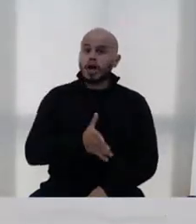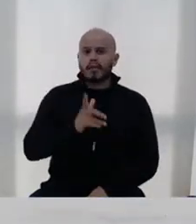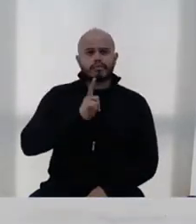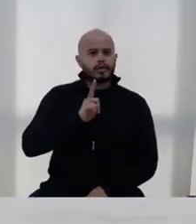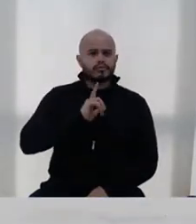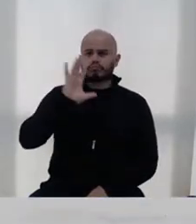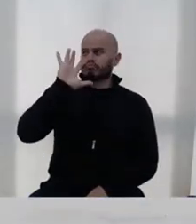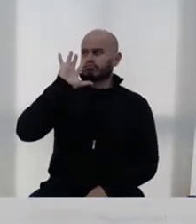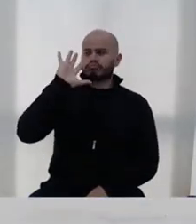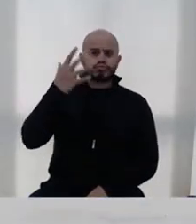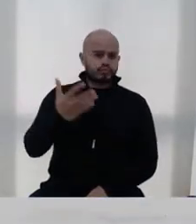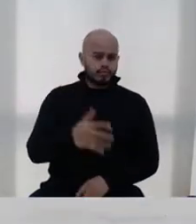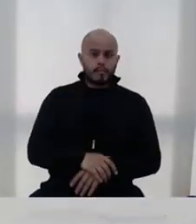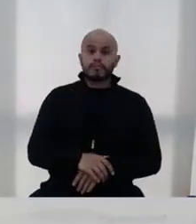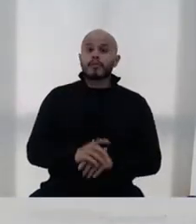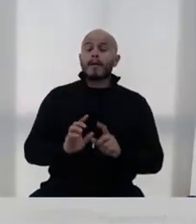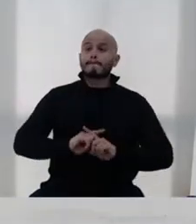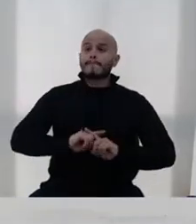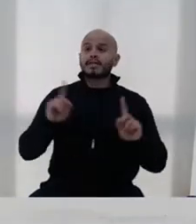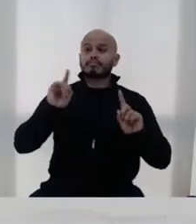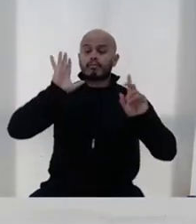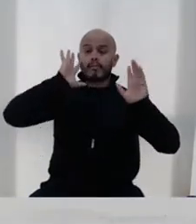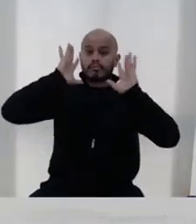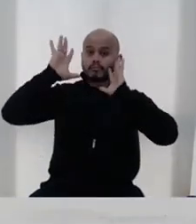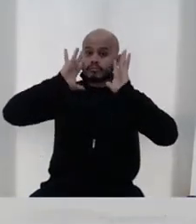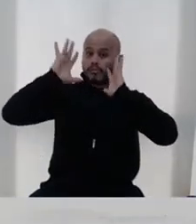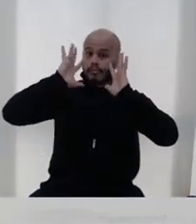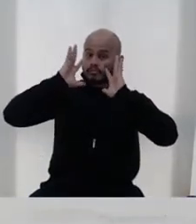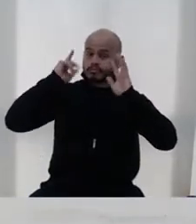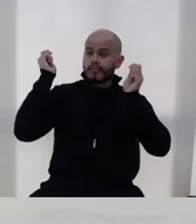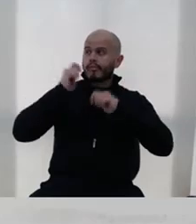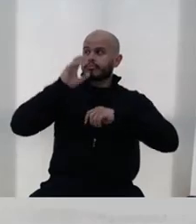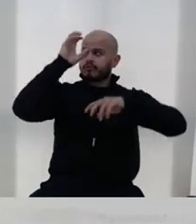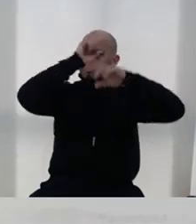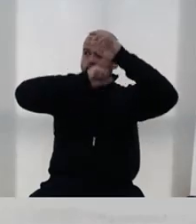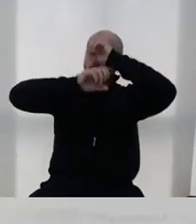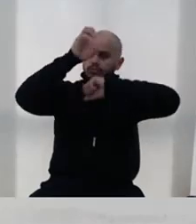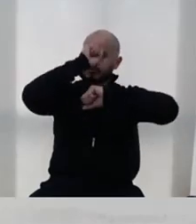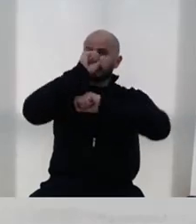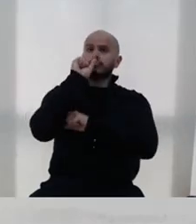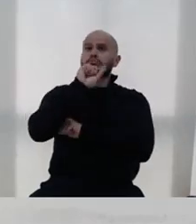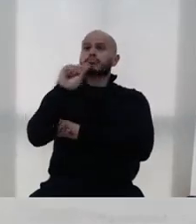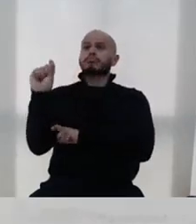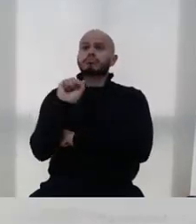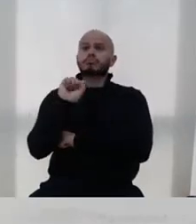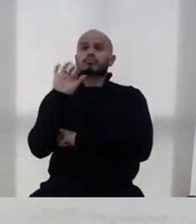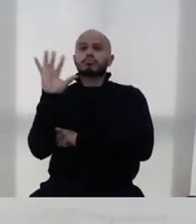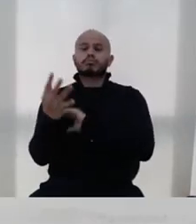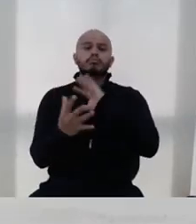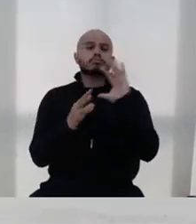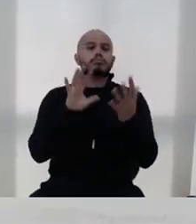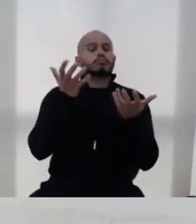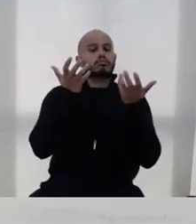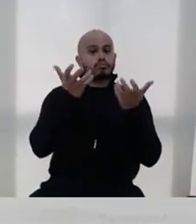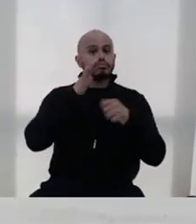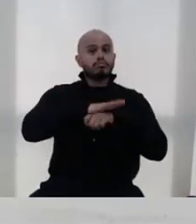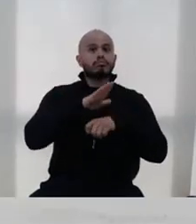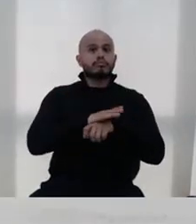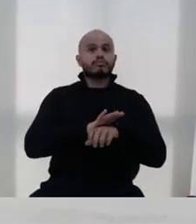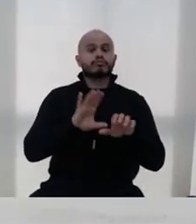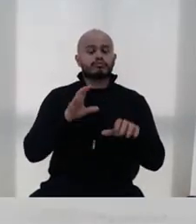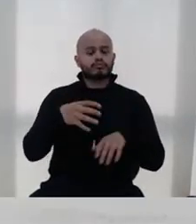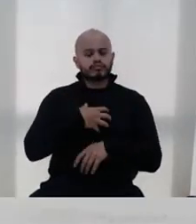dentro do nosso controle, mas pensando perspectivamente, nós, aprendendo com o que já passamos, pretendemos fazer de forma diferente. E o fazer de